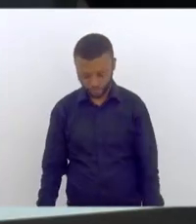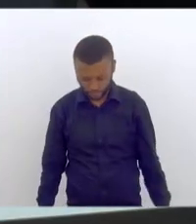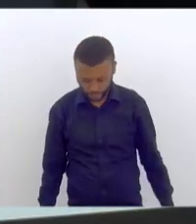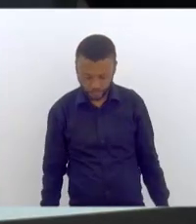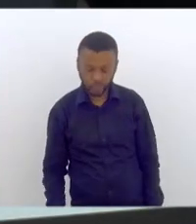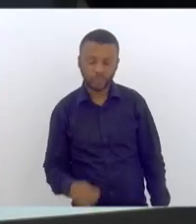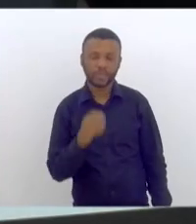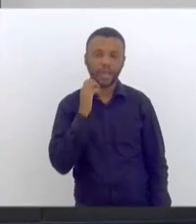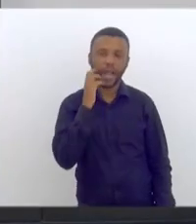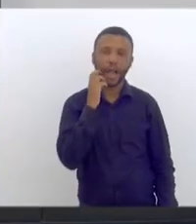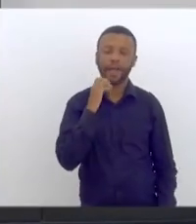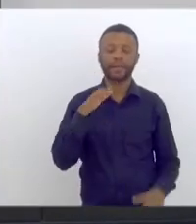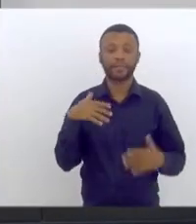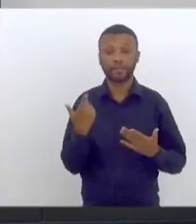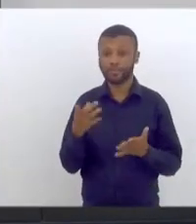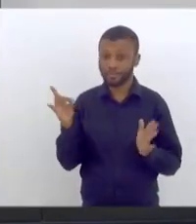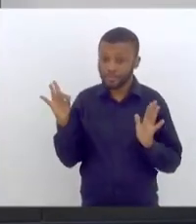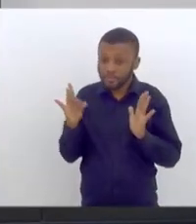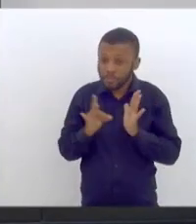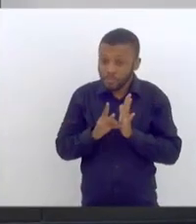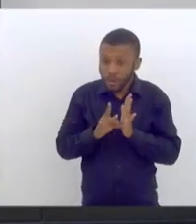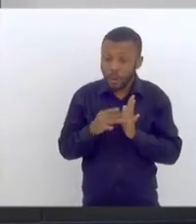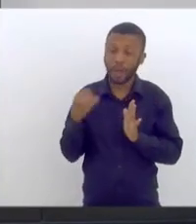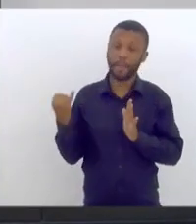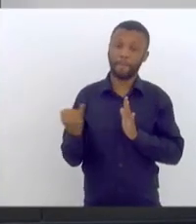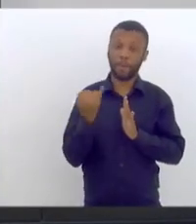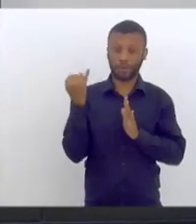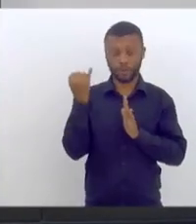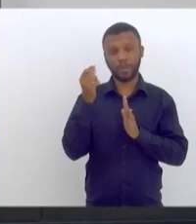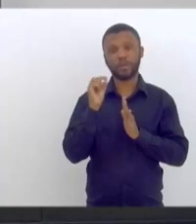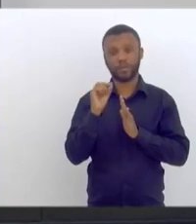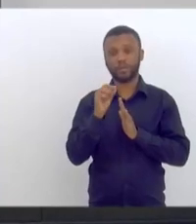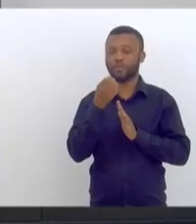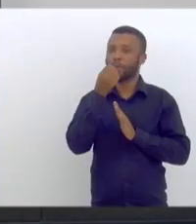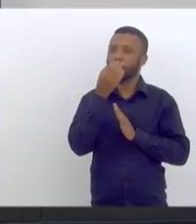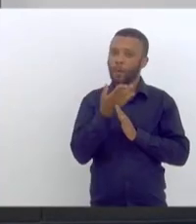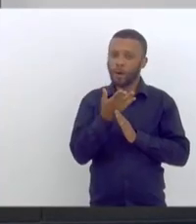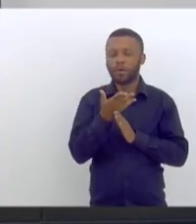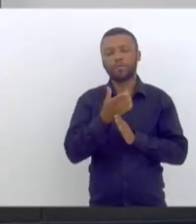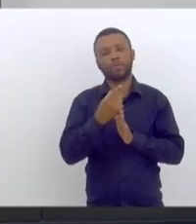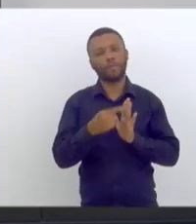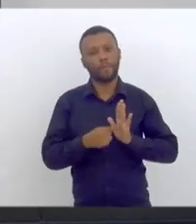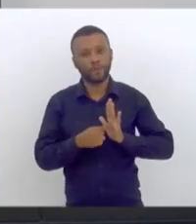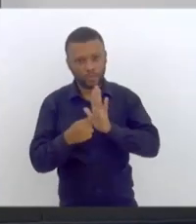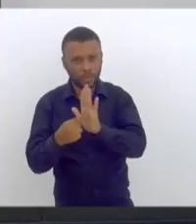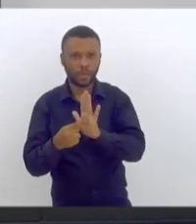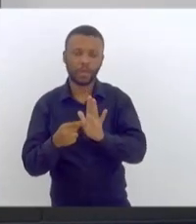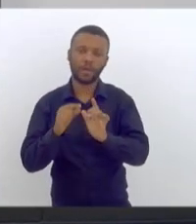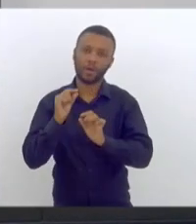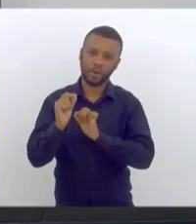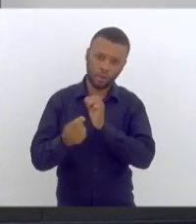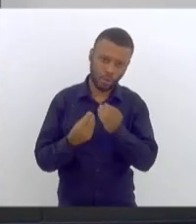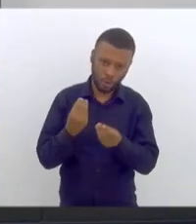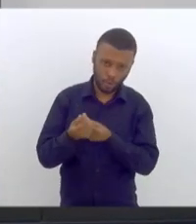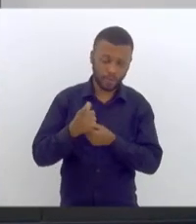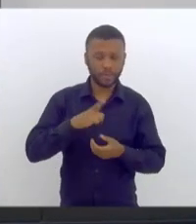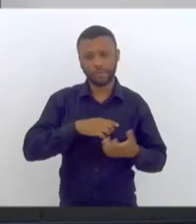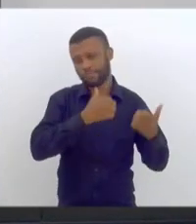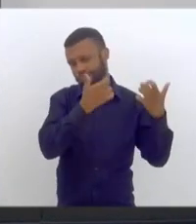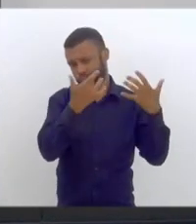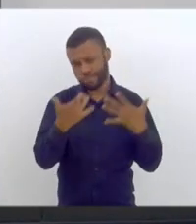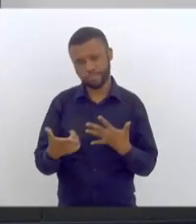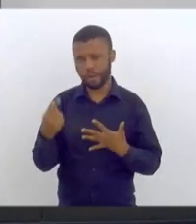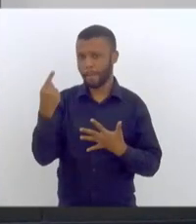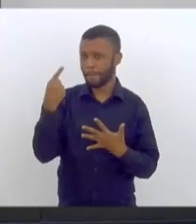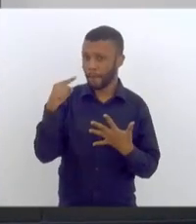essa é uma questão importante porque foi bom isso vem à tona porque eu tinha grifado aqui uma outra questão